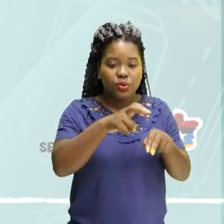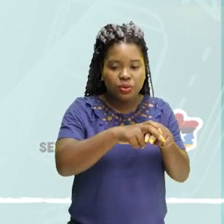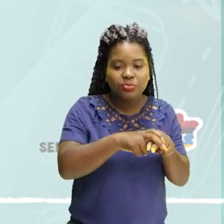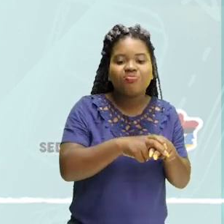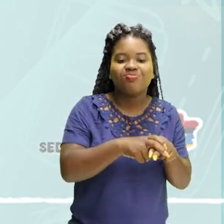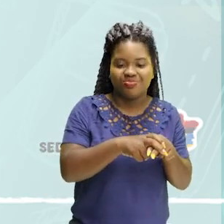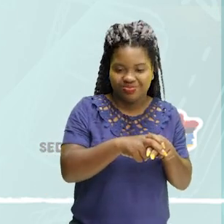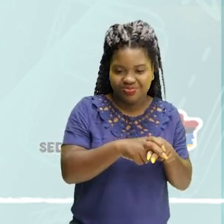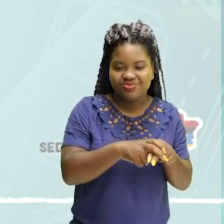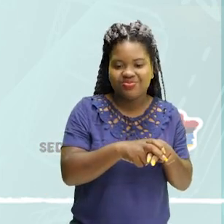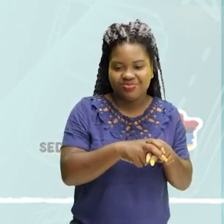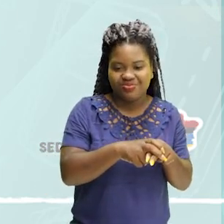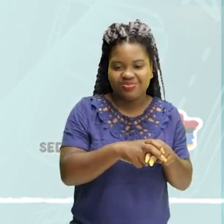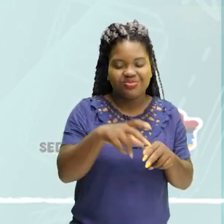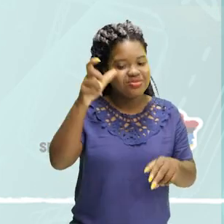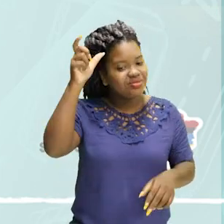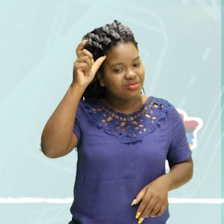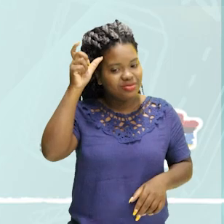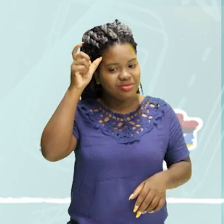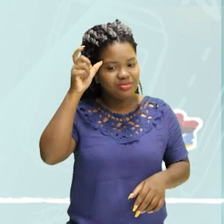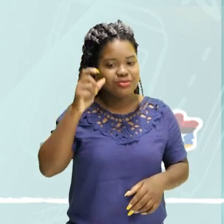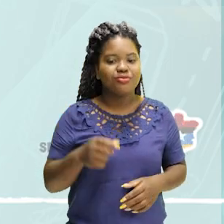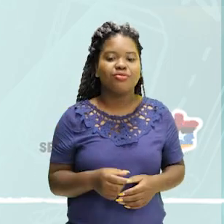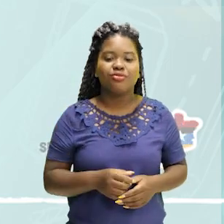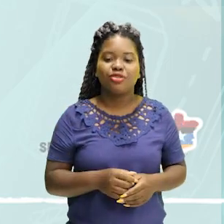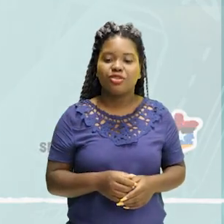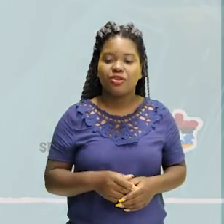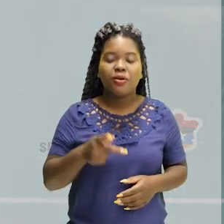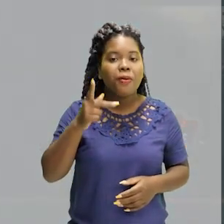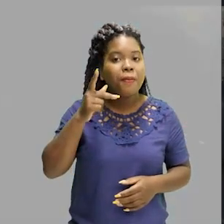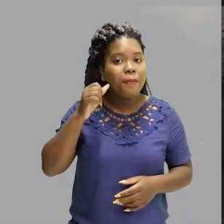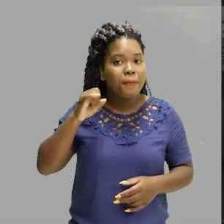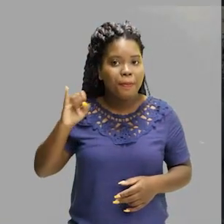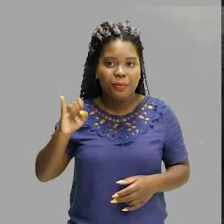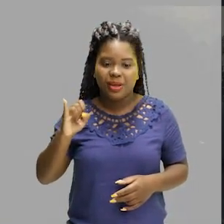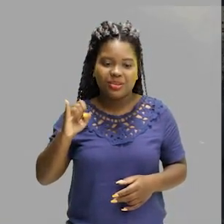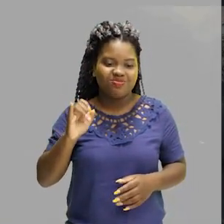que assim passou vosso pai.